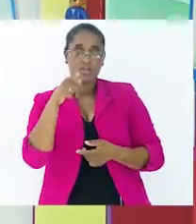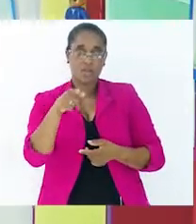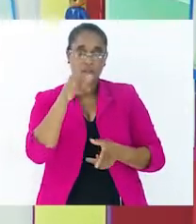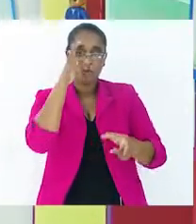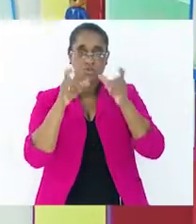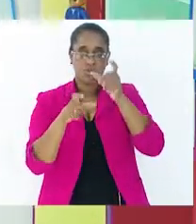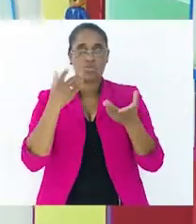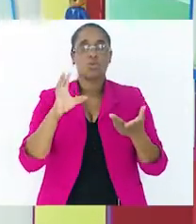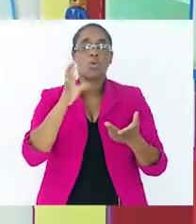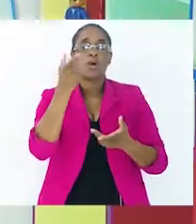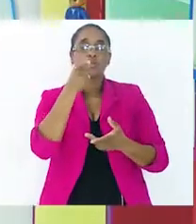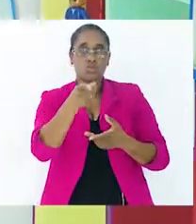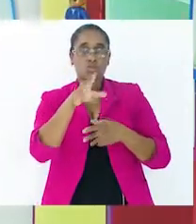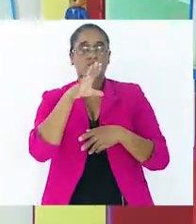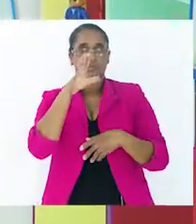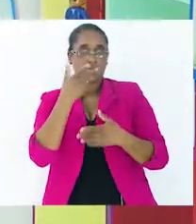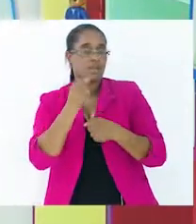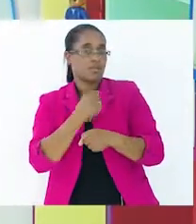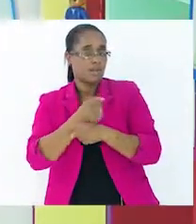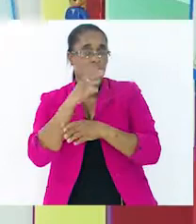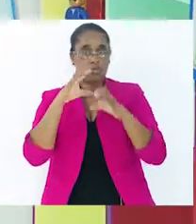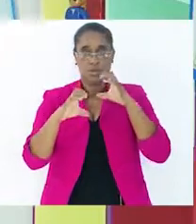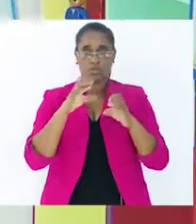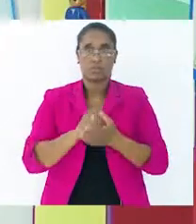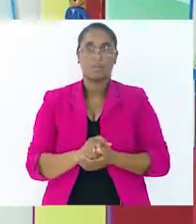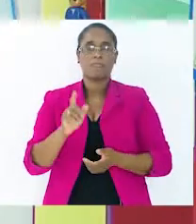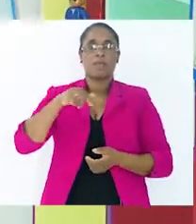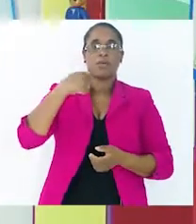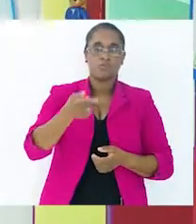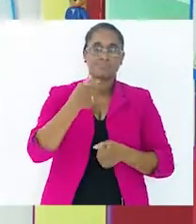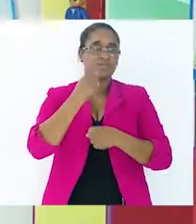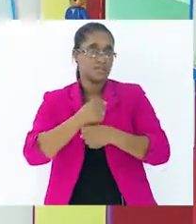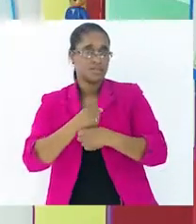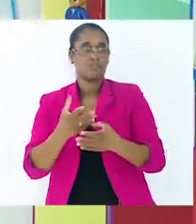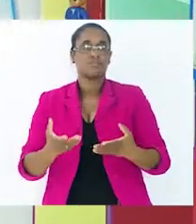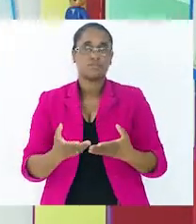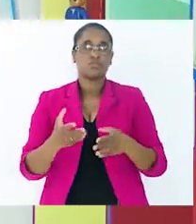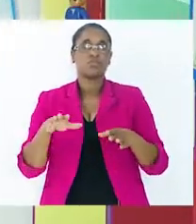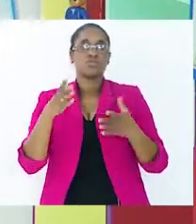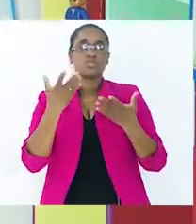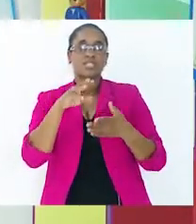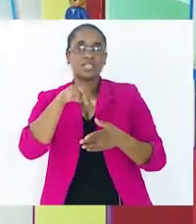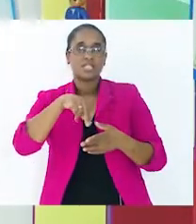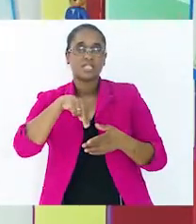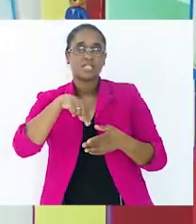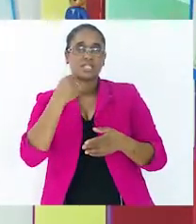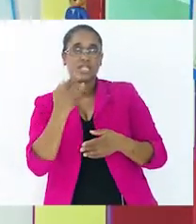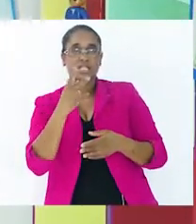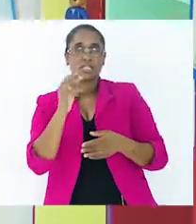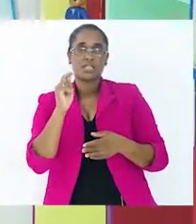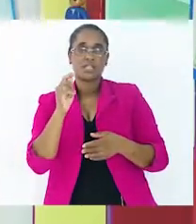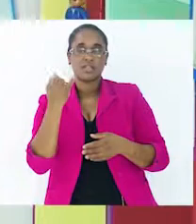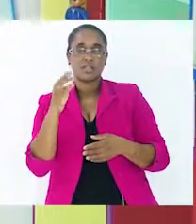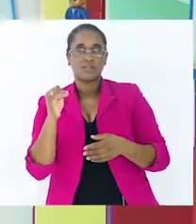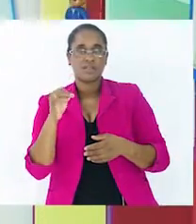as pessoas quando tu estás a trabalhar a comunicação. O outro exercício é o exercício dos níveis de língua. Estás a lembrar dessa